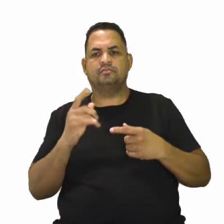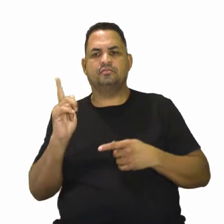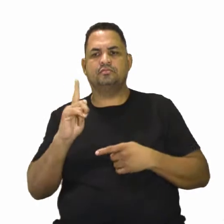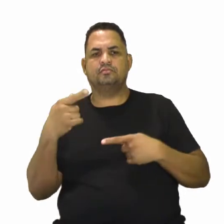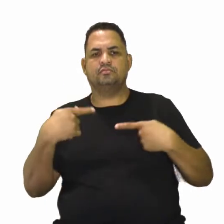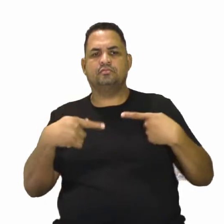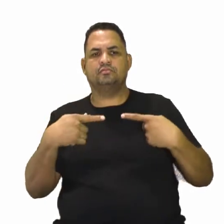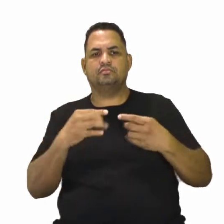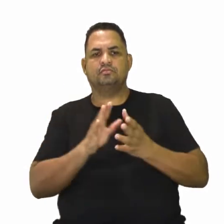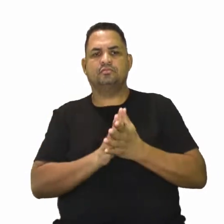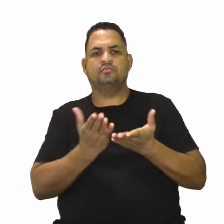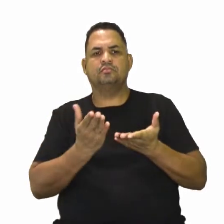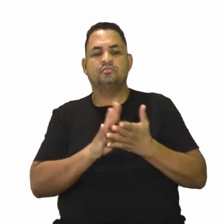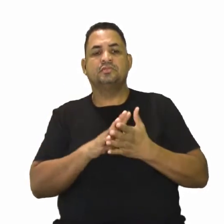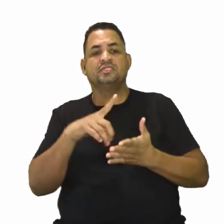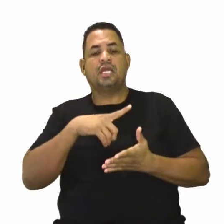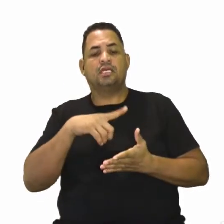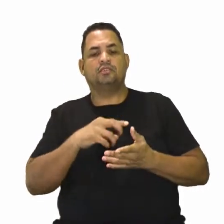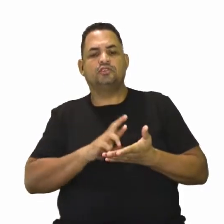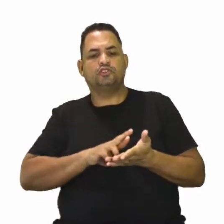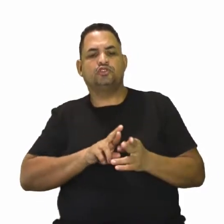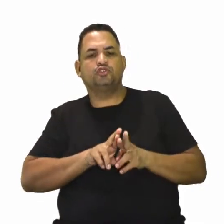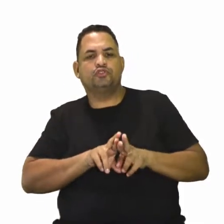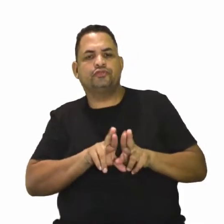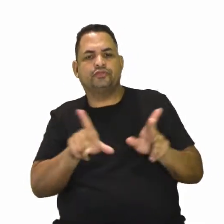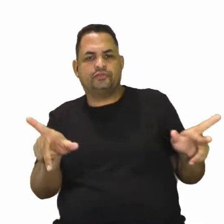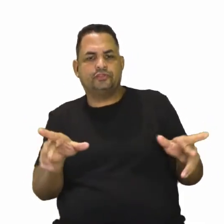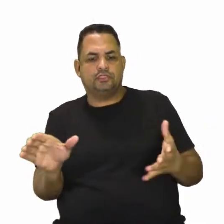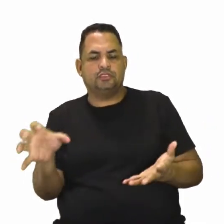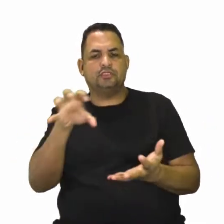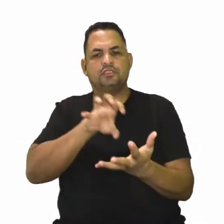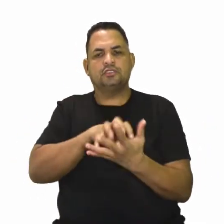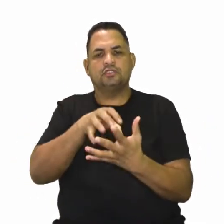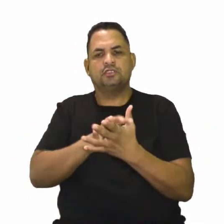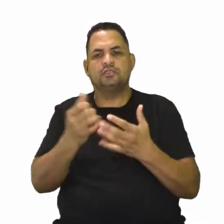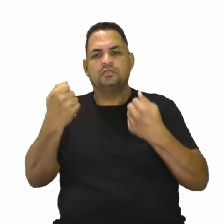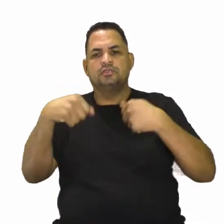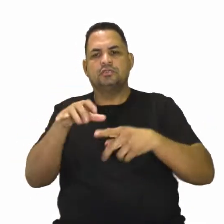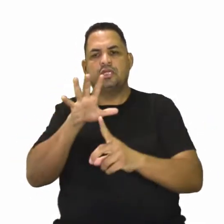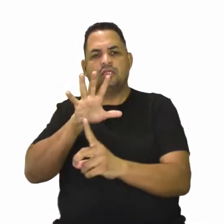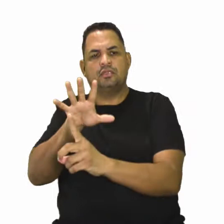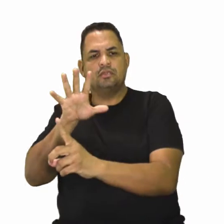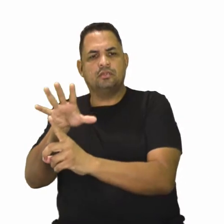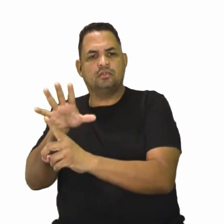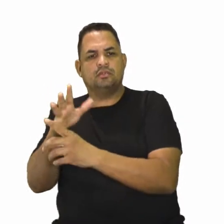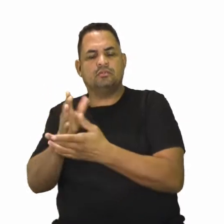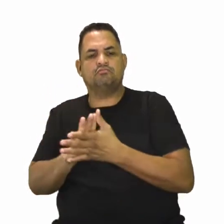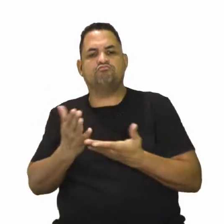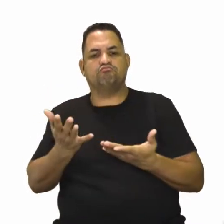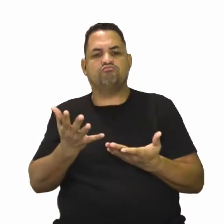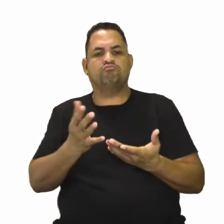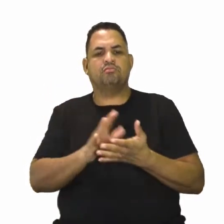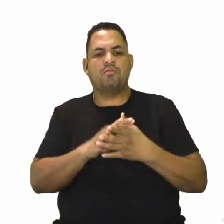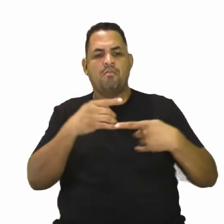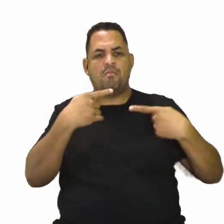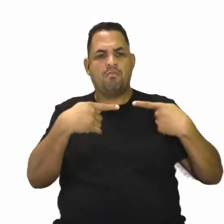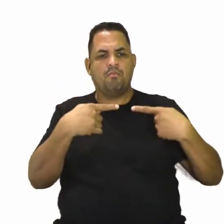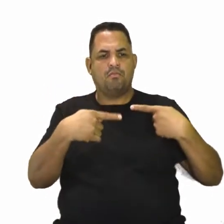geopolítica, forma que há distintos centros de poder exercendo a influência